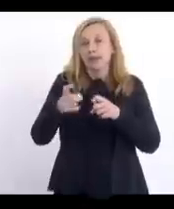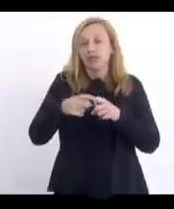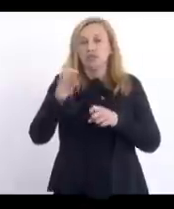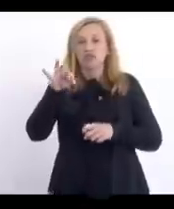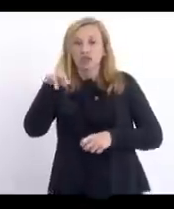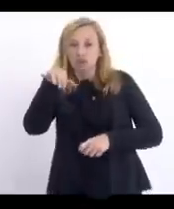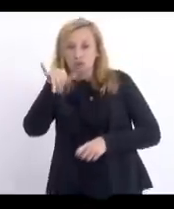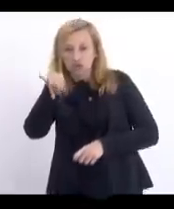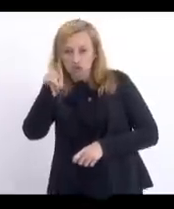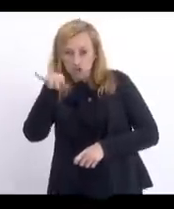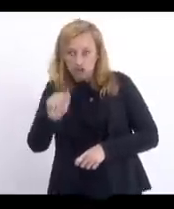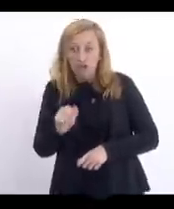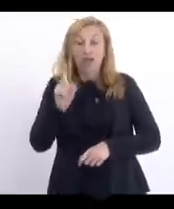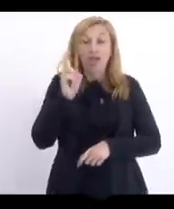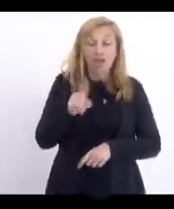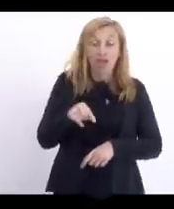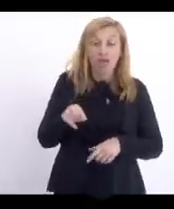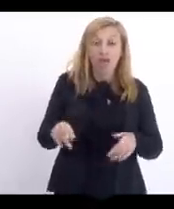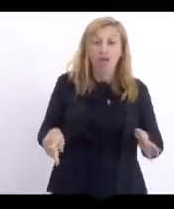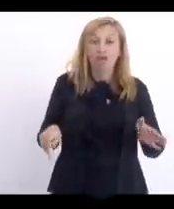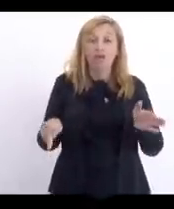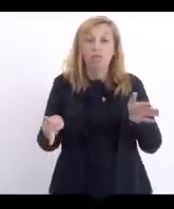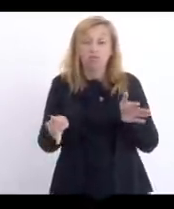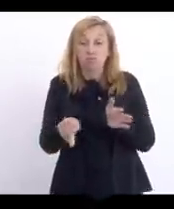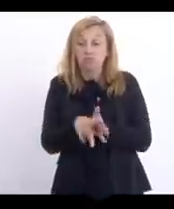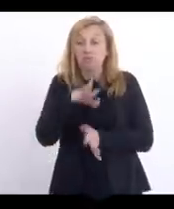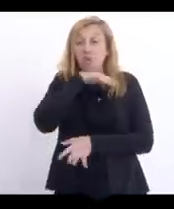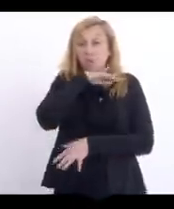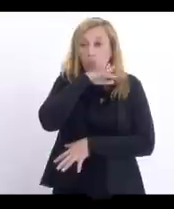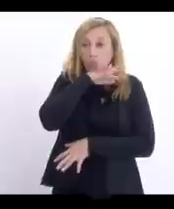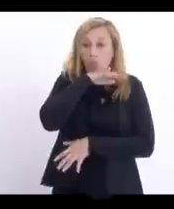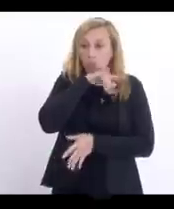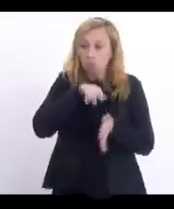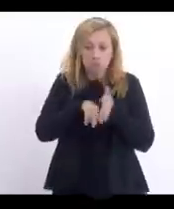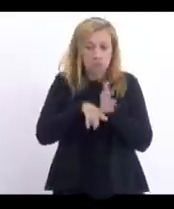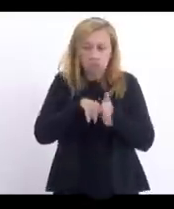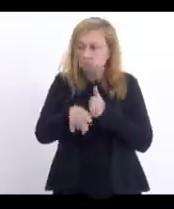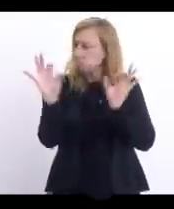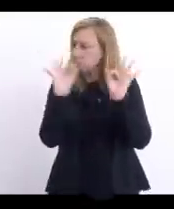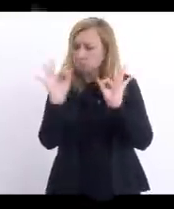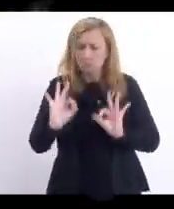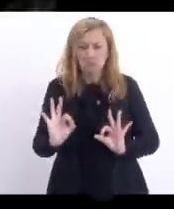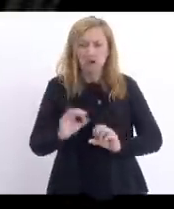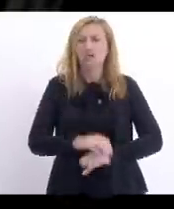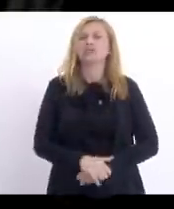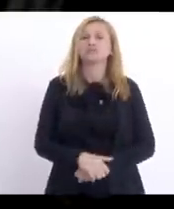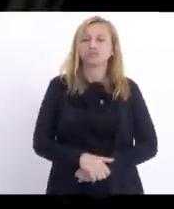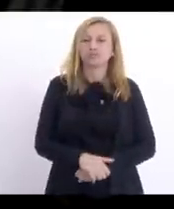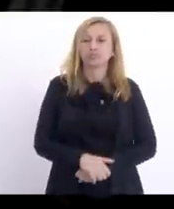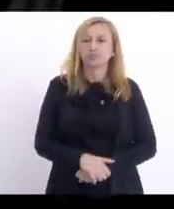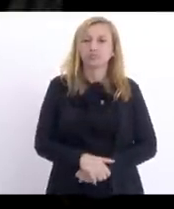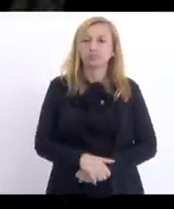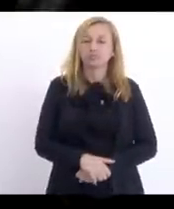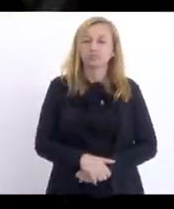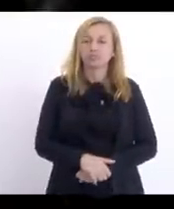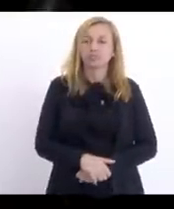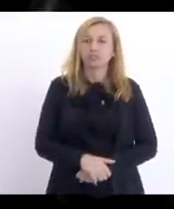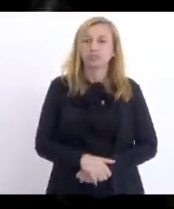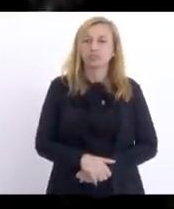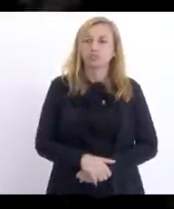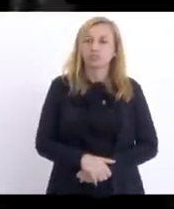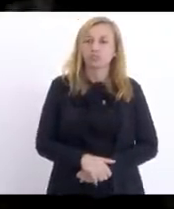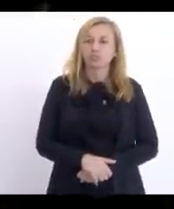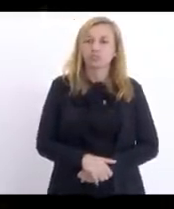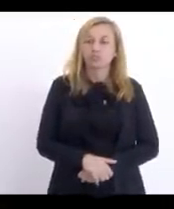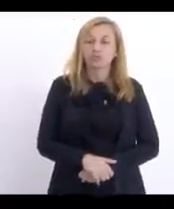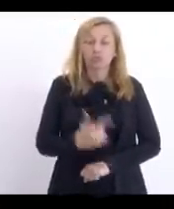projeto, para mim, é um horror. Está todo mundo sem fiscalização. Estamos engolindo